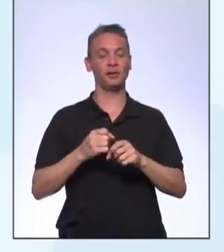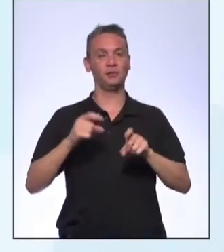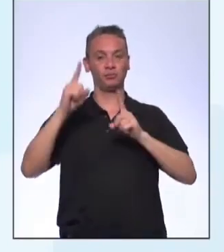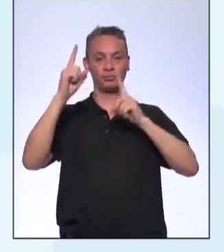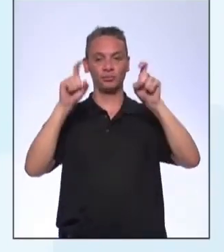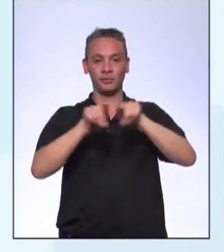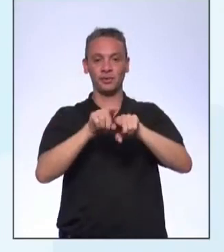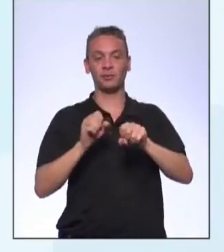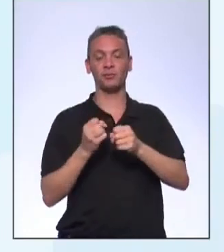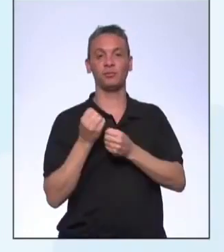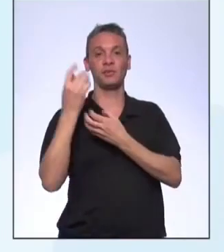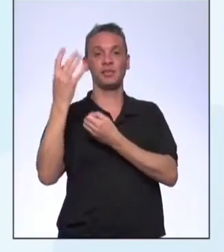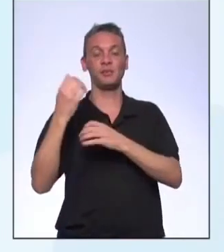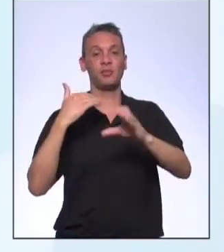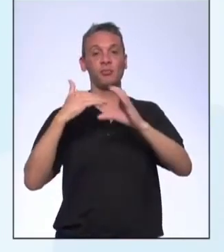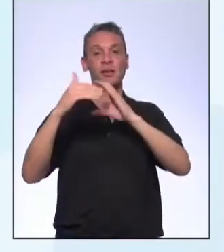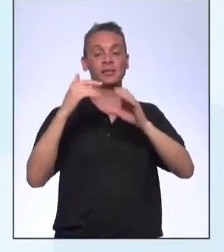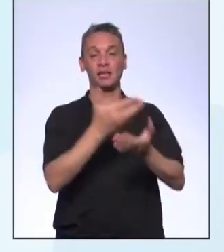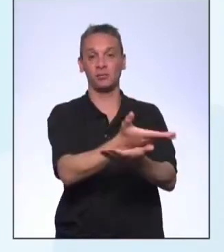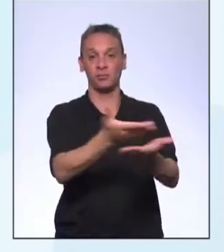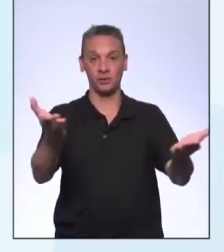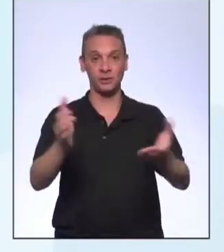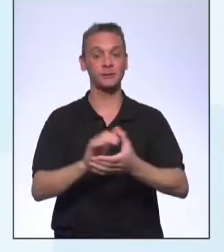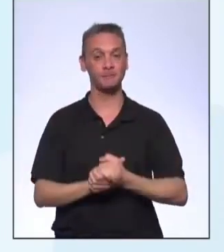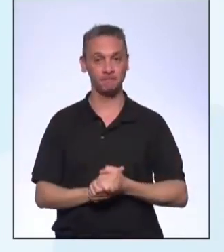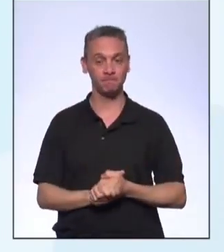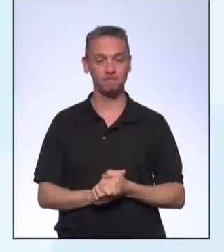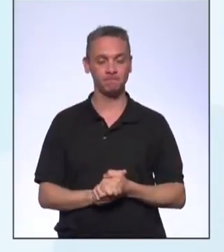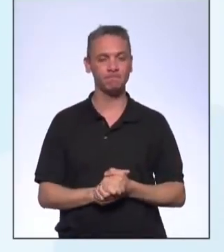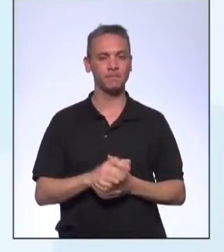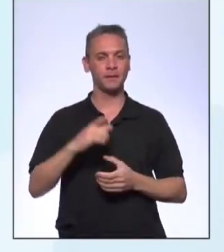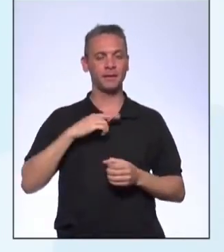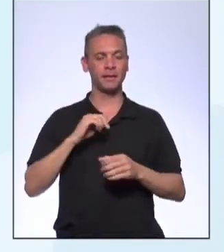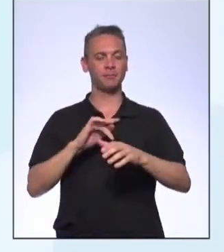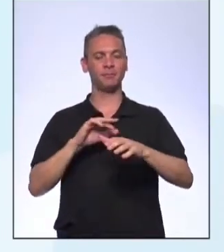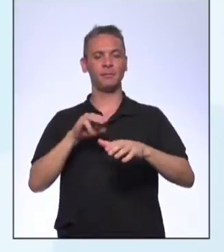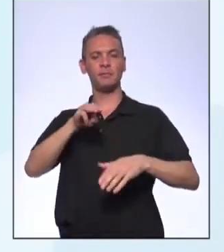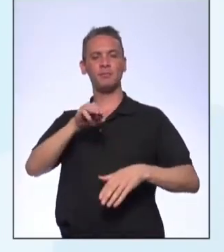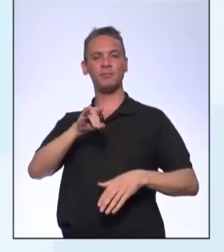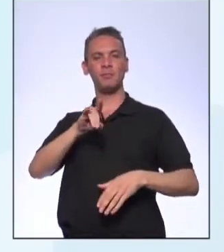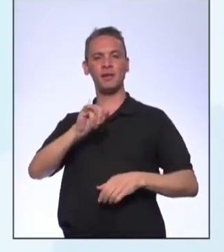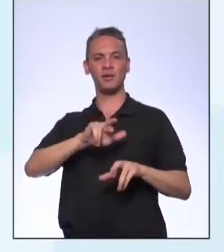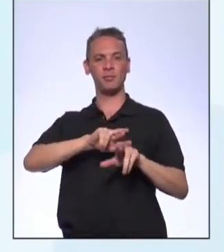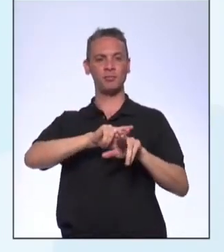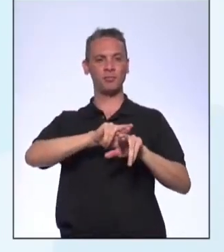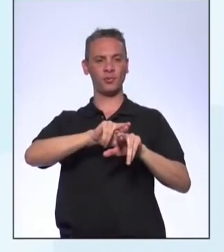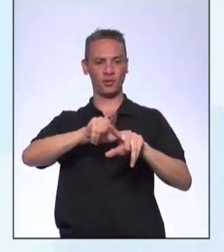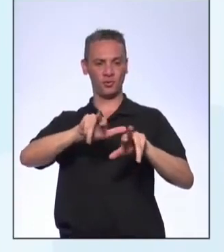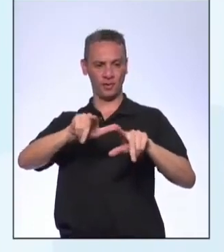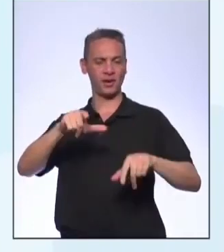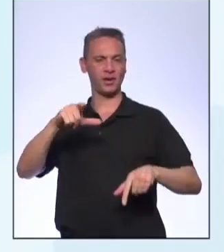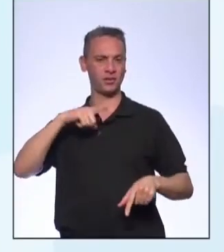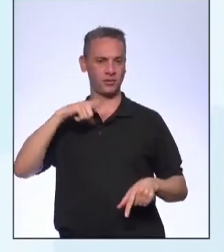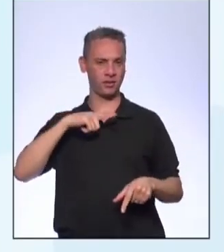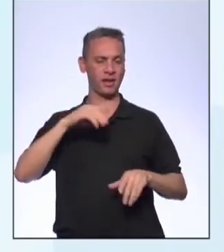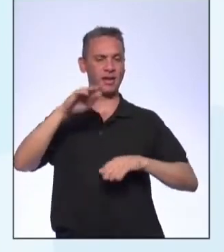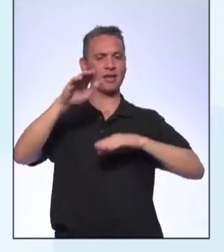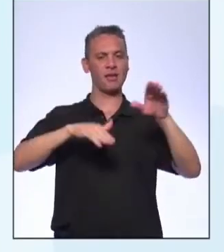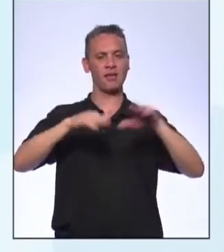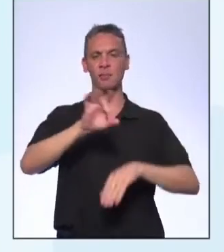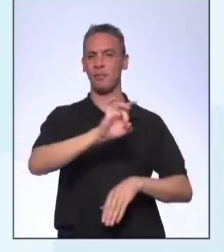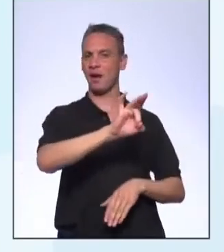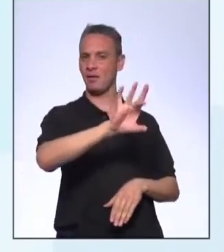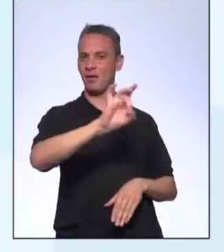expressão capaz de transmitir uma mensagem. Separamos as mídias em alguns tipos, né, e elas dependem de